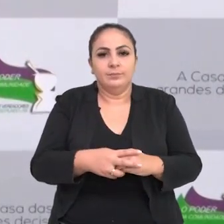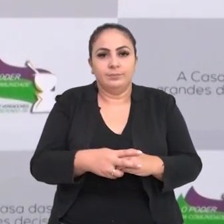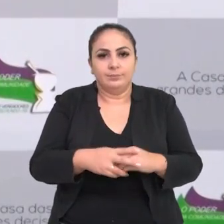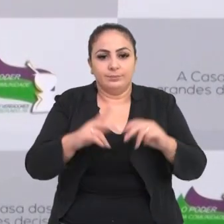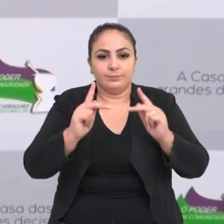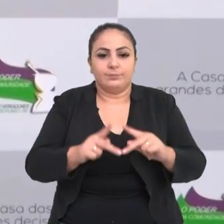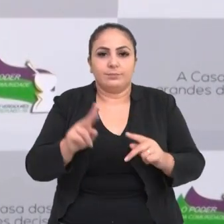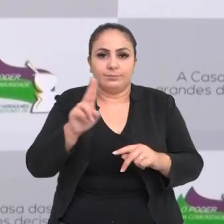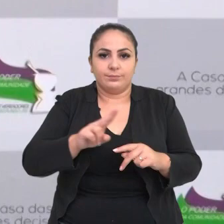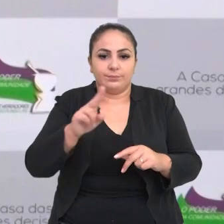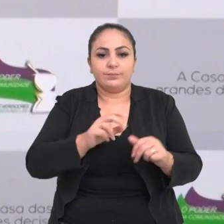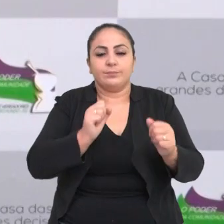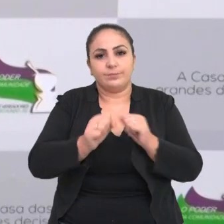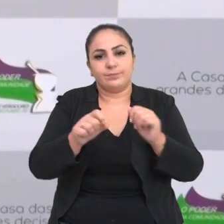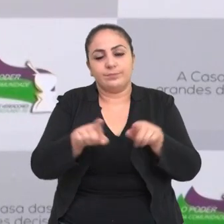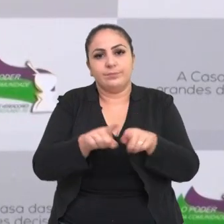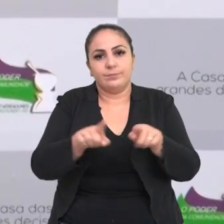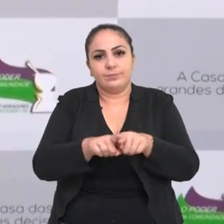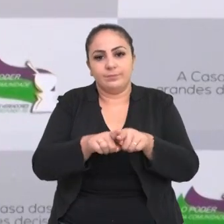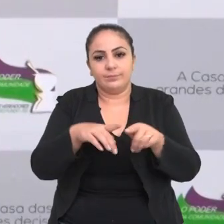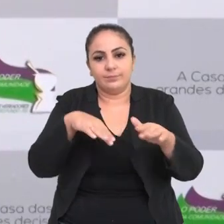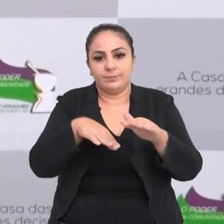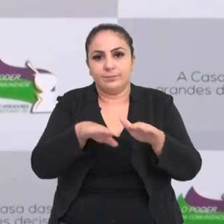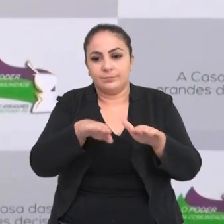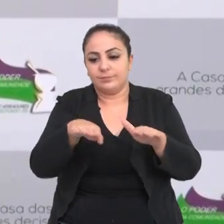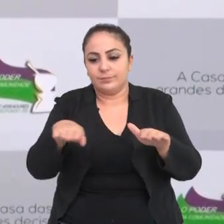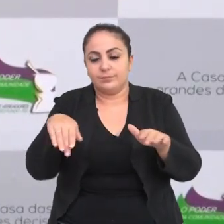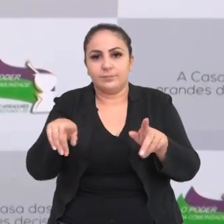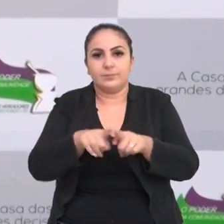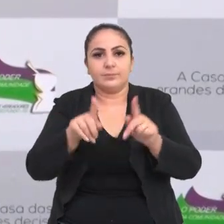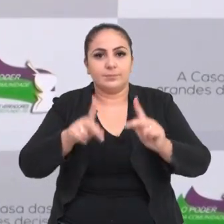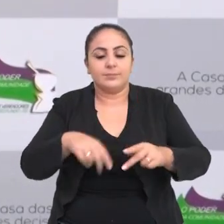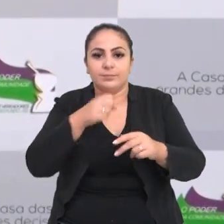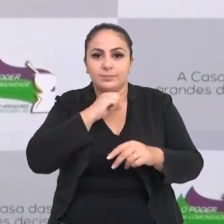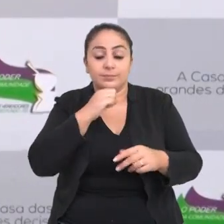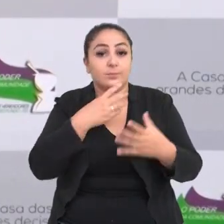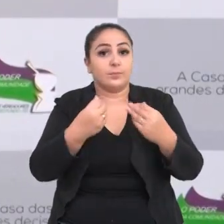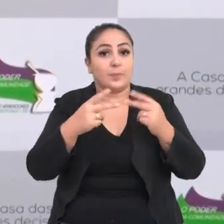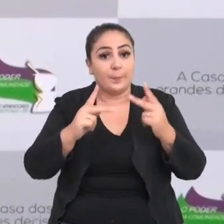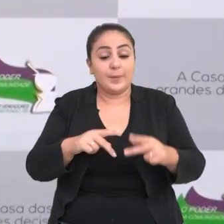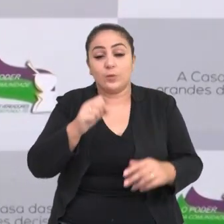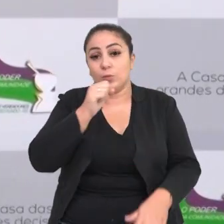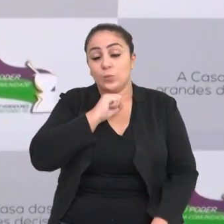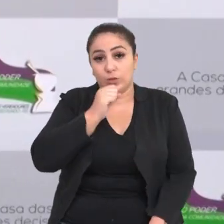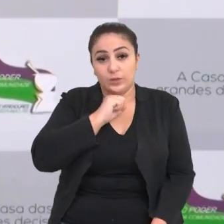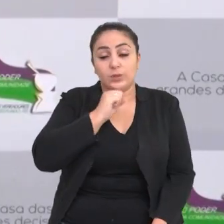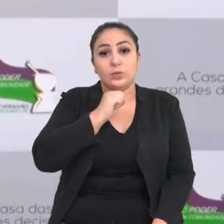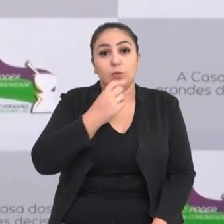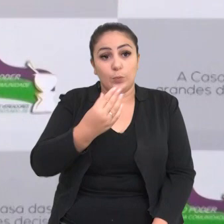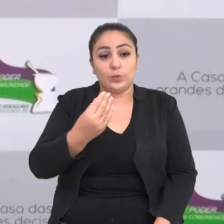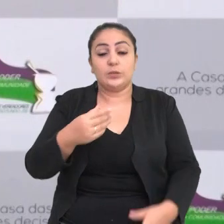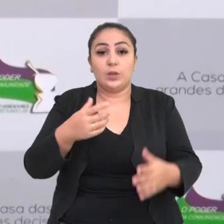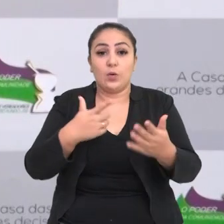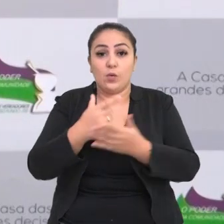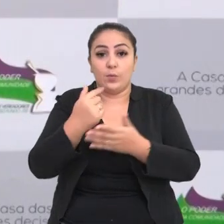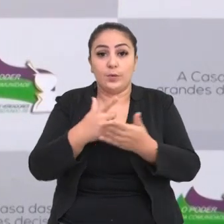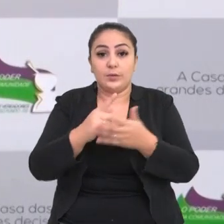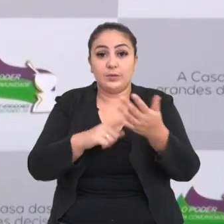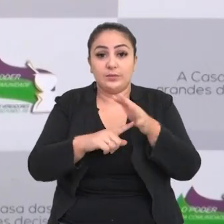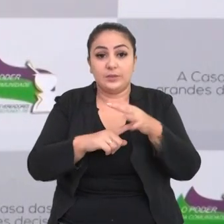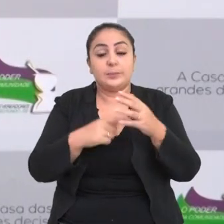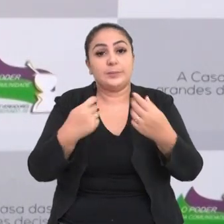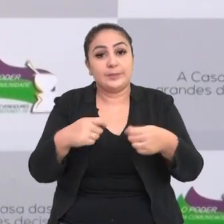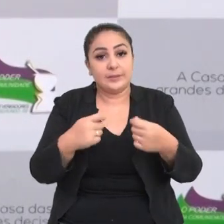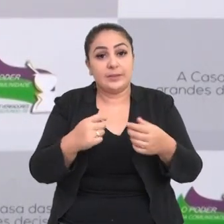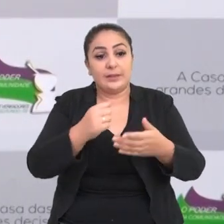os consumidores pudessem também estacionar, né? Pessoas idosas, muitas pessoas idosas que compram na feira,